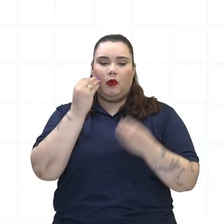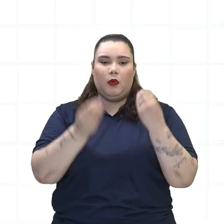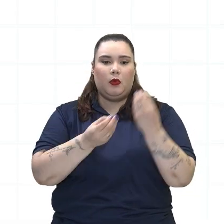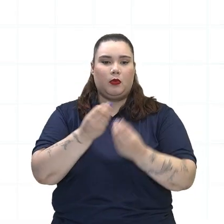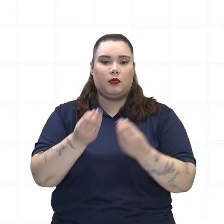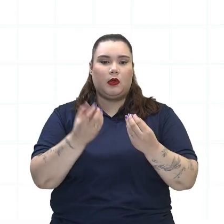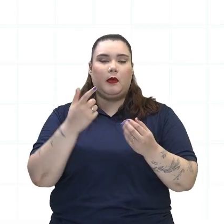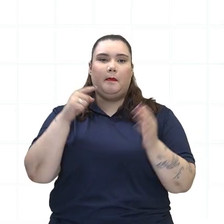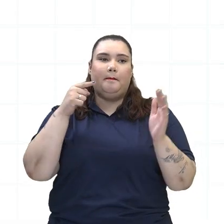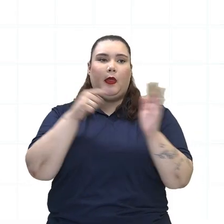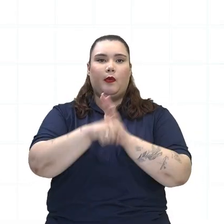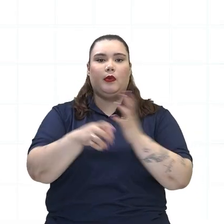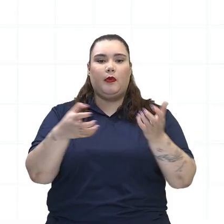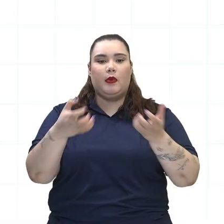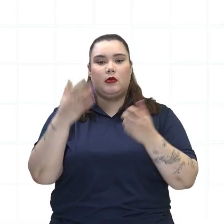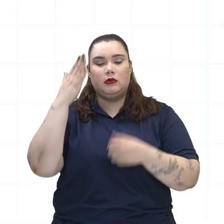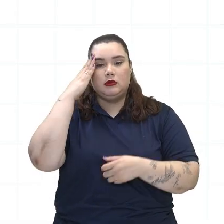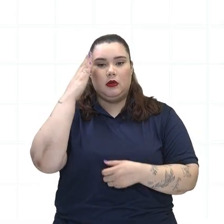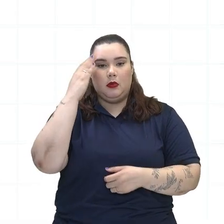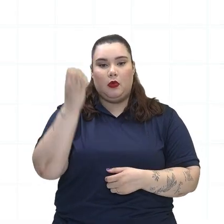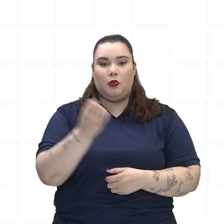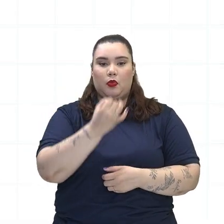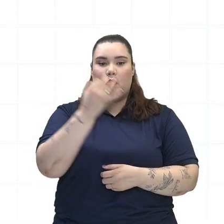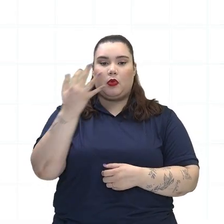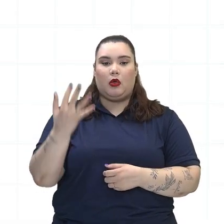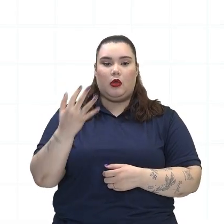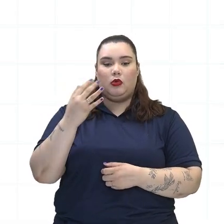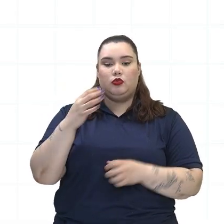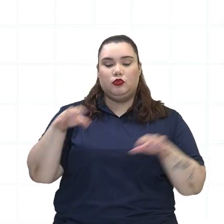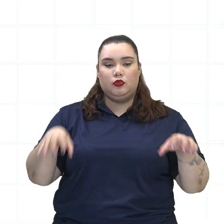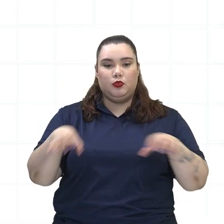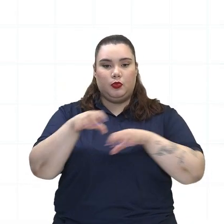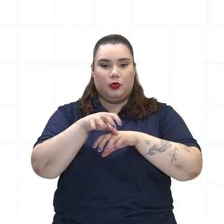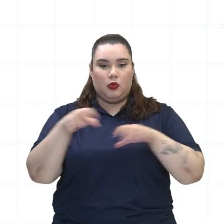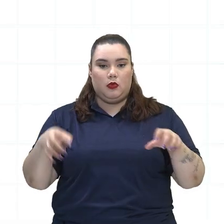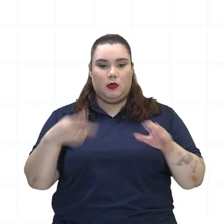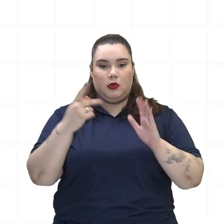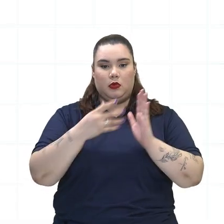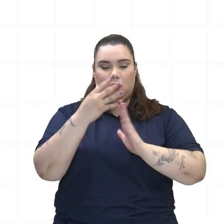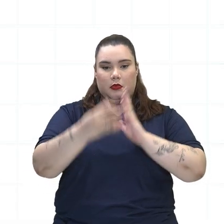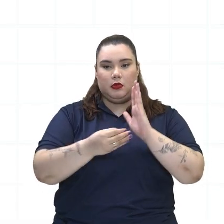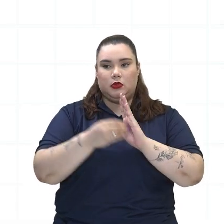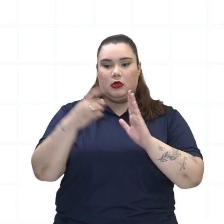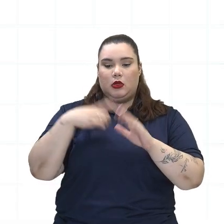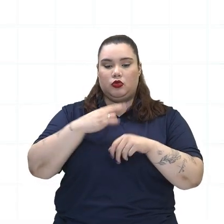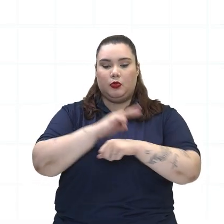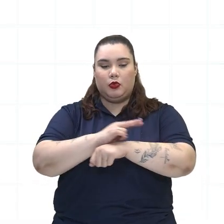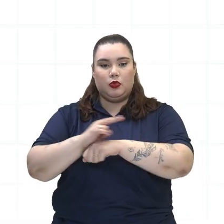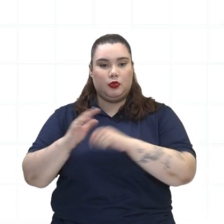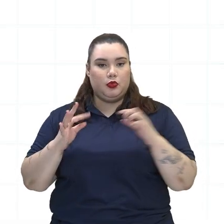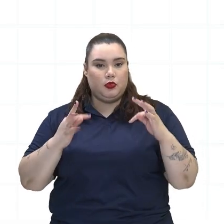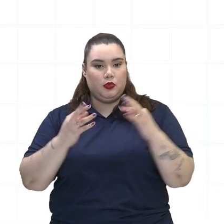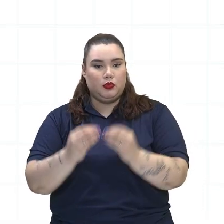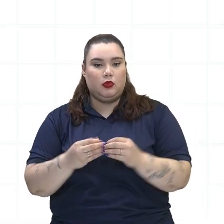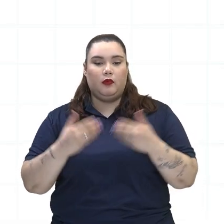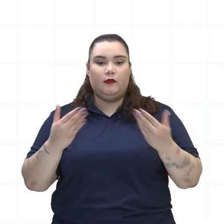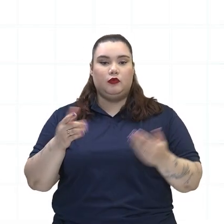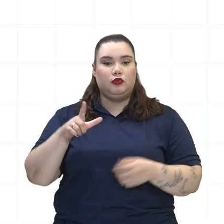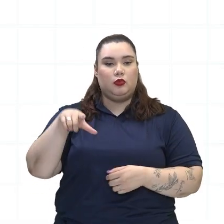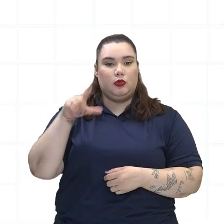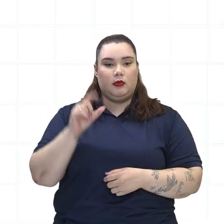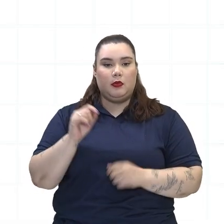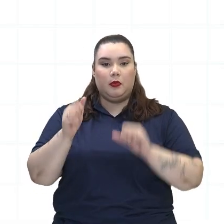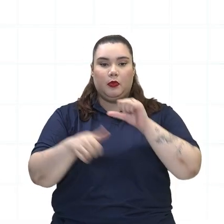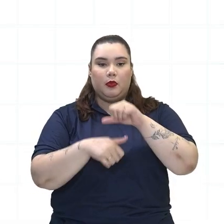Eu quero saber quantas no bioma da Amazônia existem de proteção integral. Então eu vou selecionar a proteção integral, ele